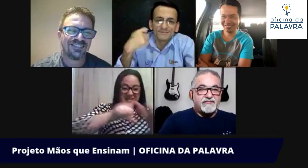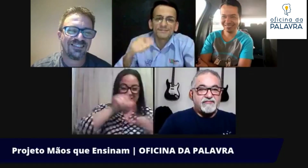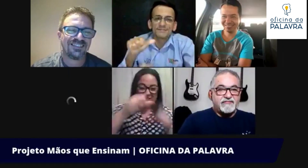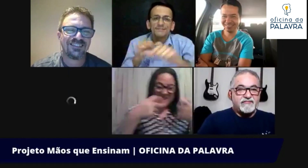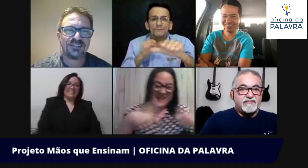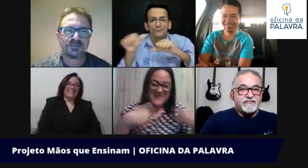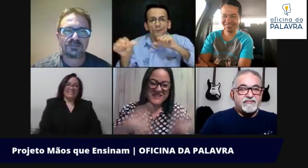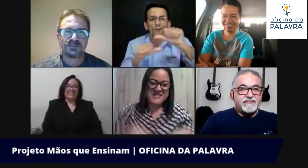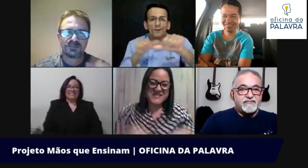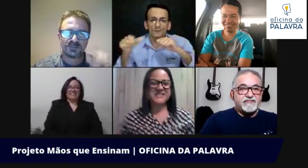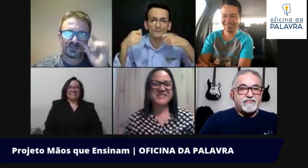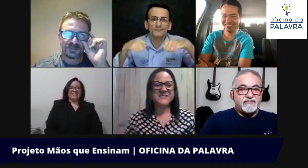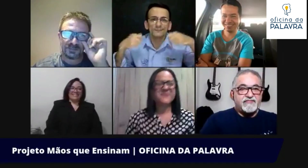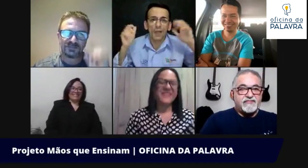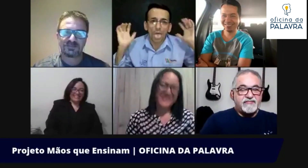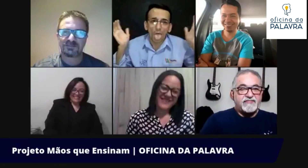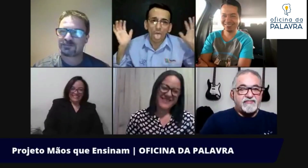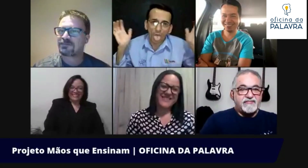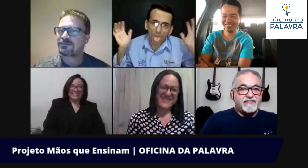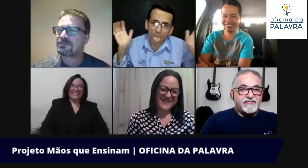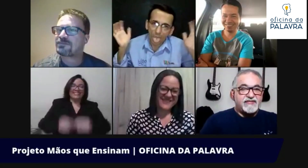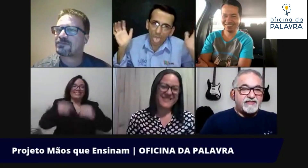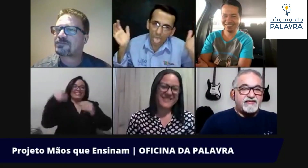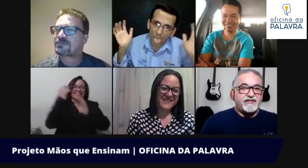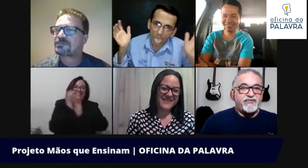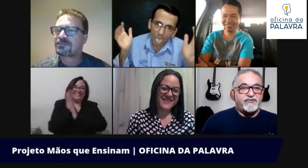Agora aprender a trocar precisa.